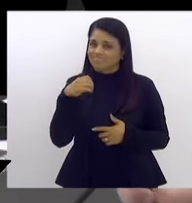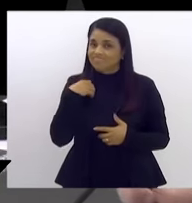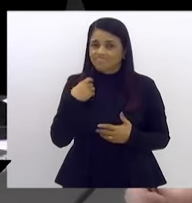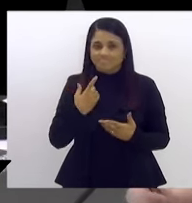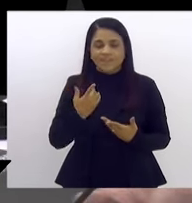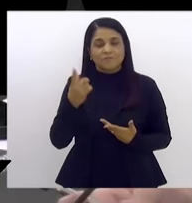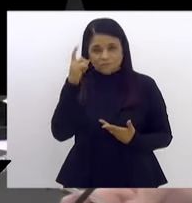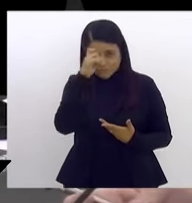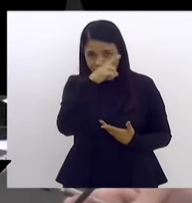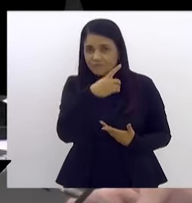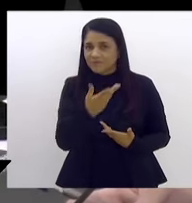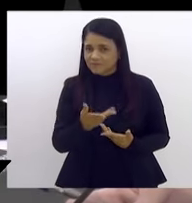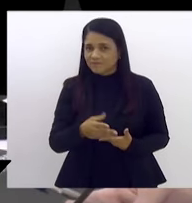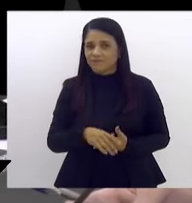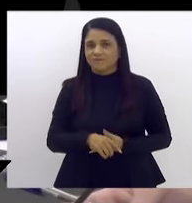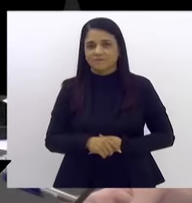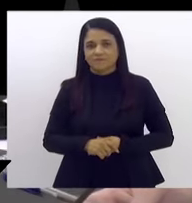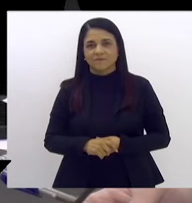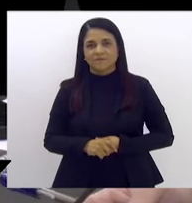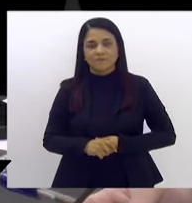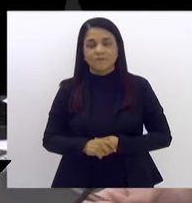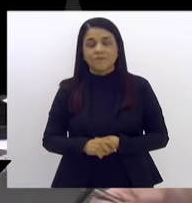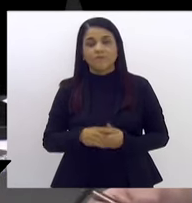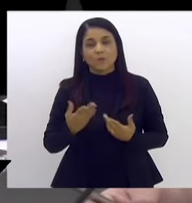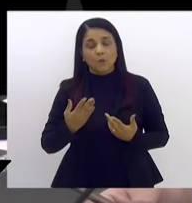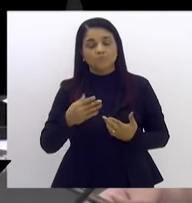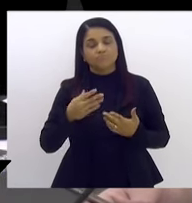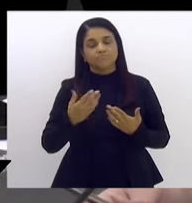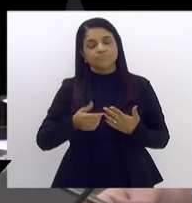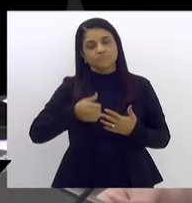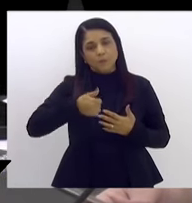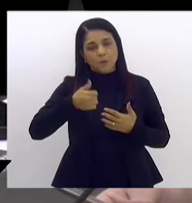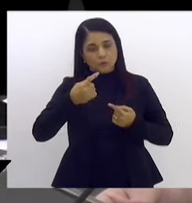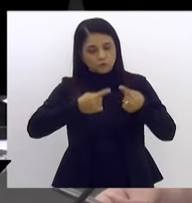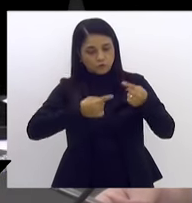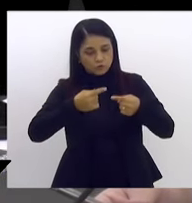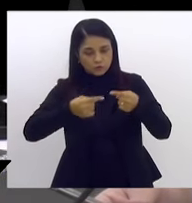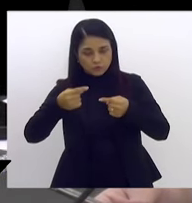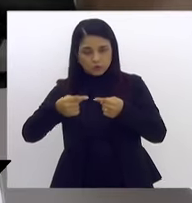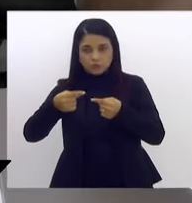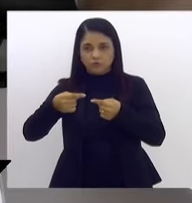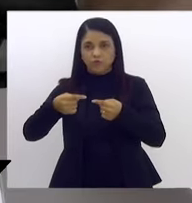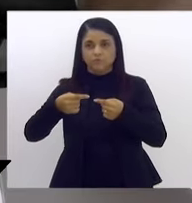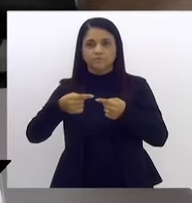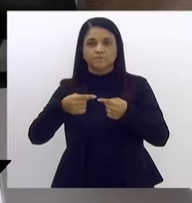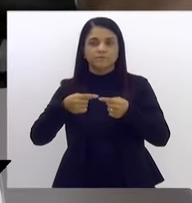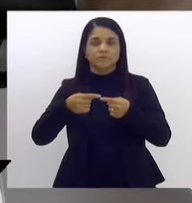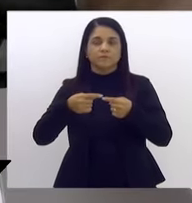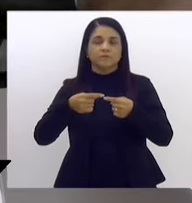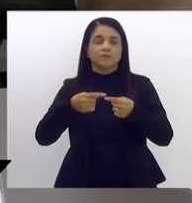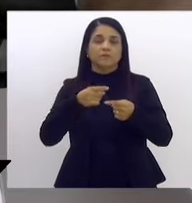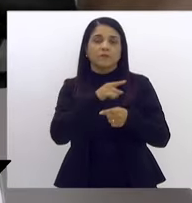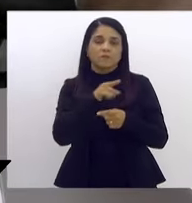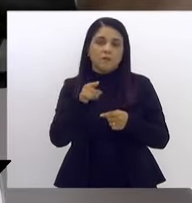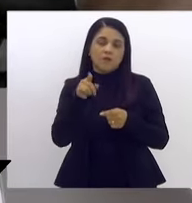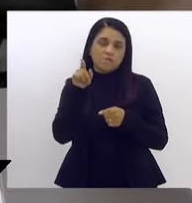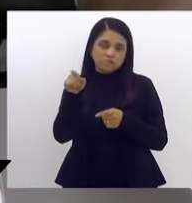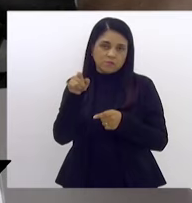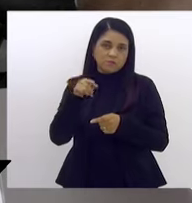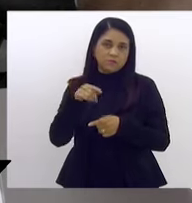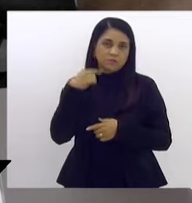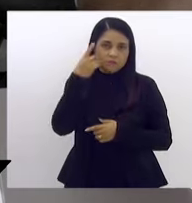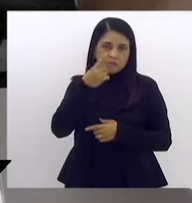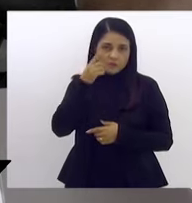M queria primeiro discutir sobre a questão levantada pelo Dr Serginho e também abraçada